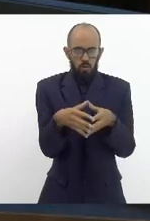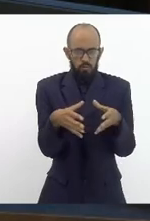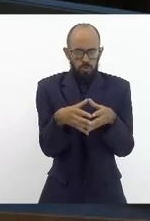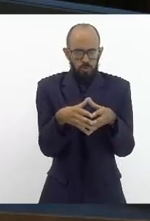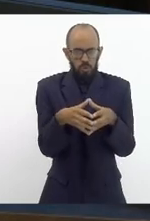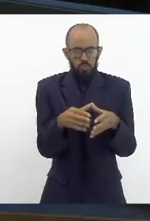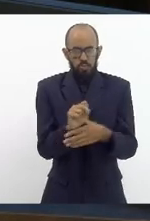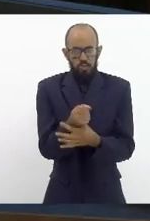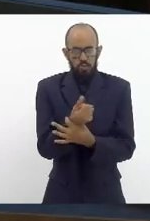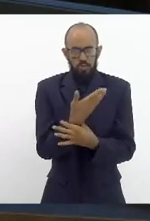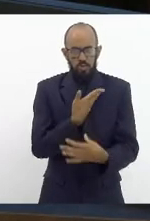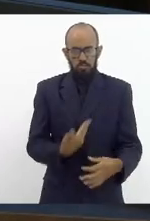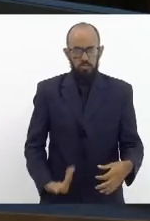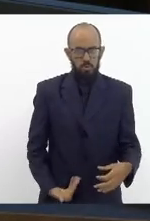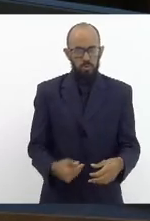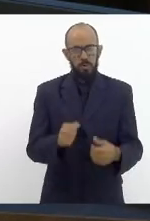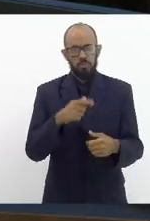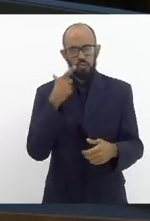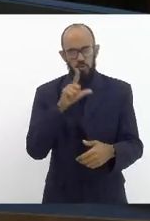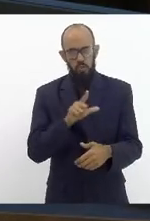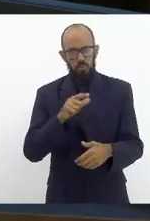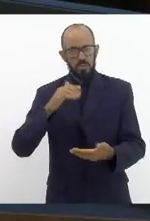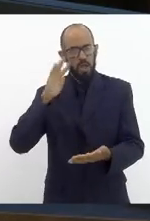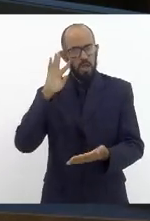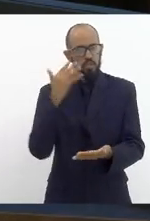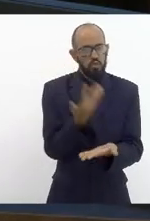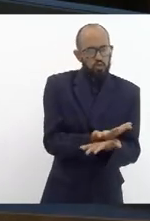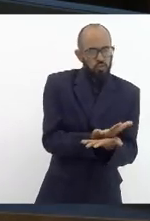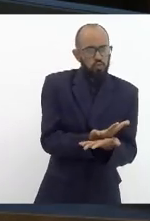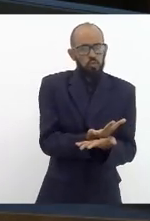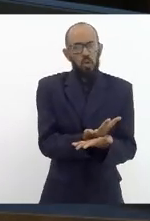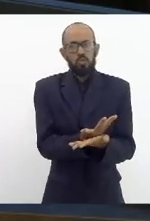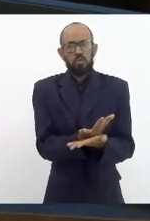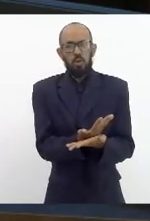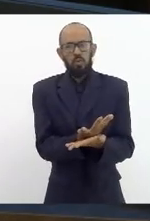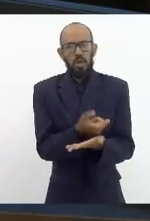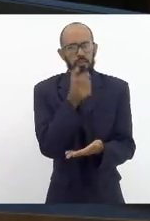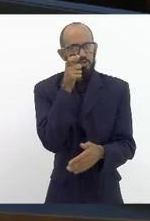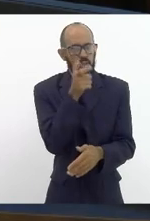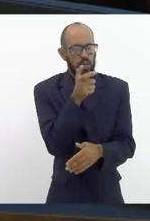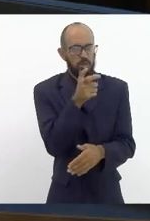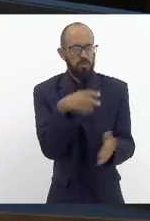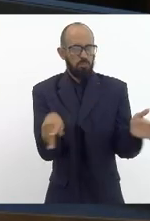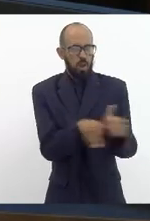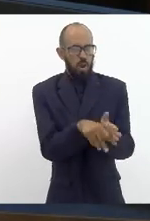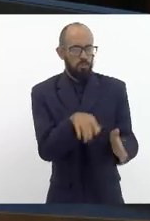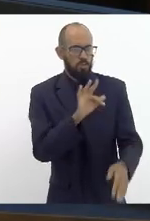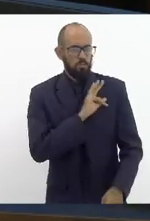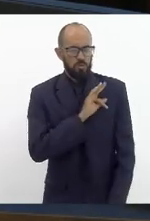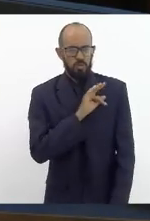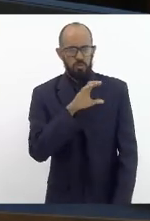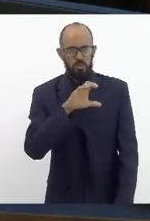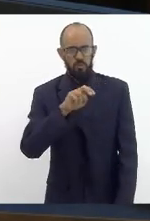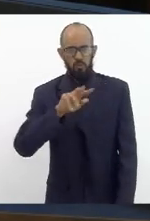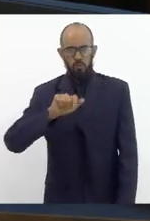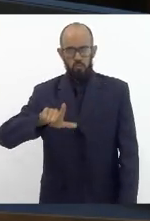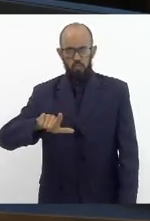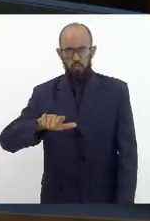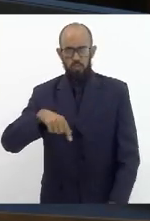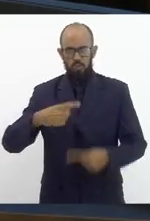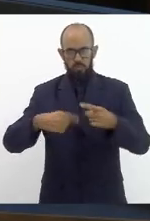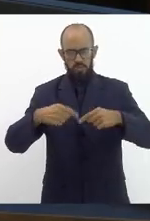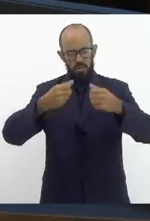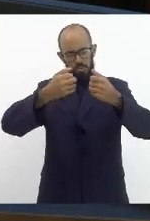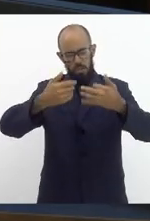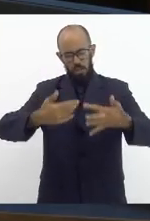peregrinação em prol da solução efetiva, que é de interesse da Polícia Civil, do concurso público da Polícia Civil. E aí ela fala uma